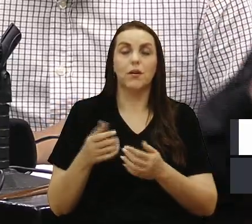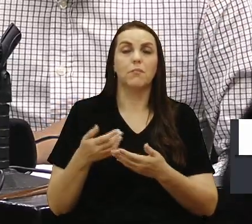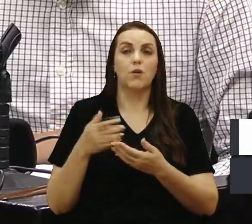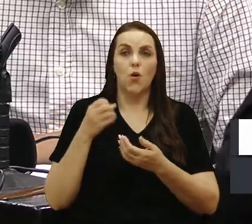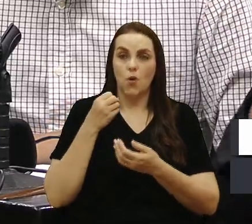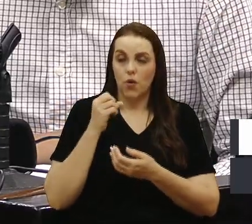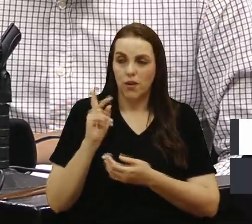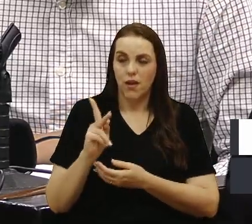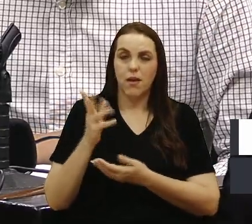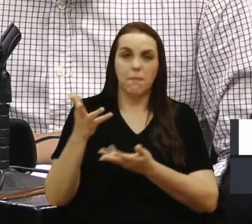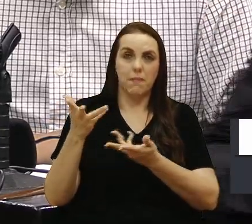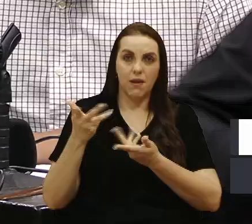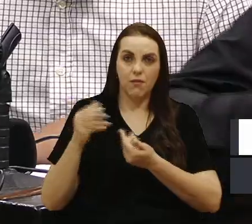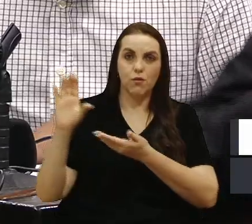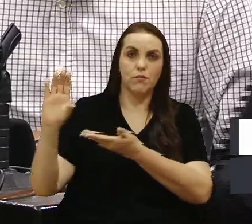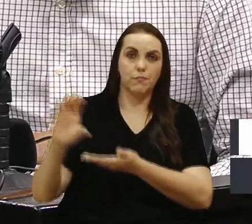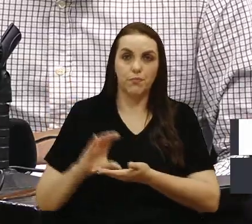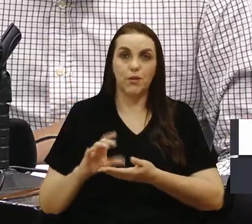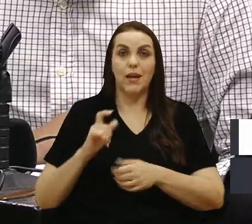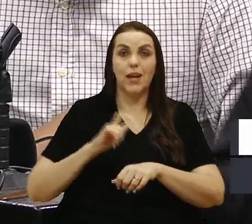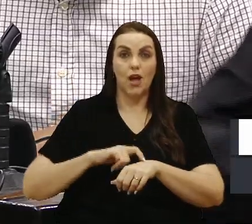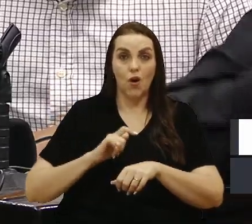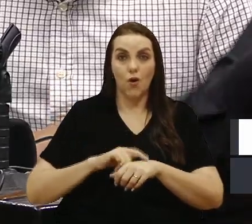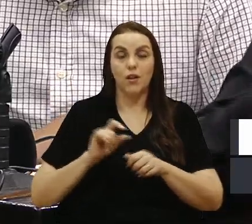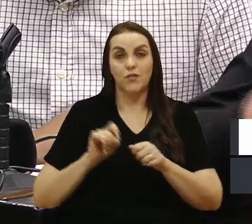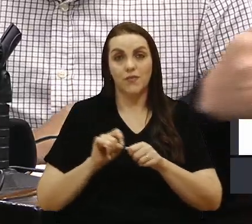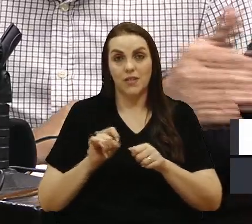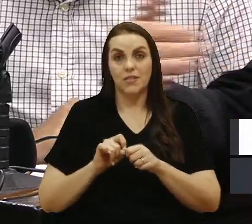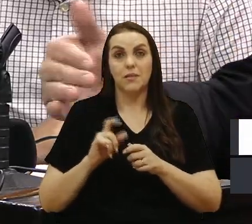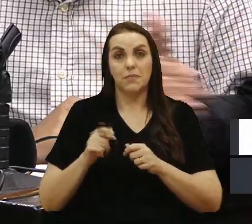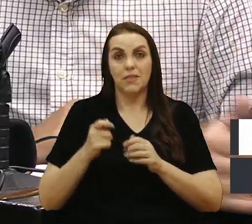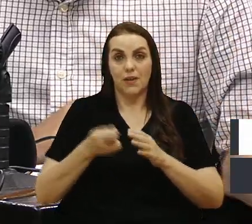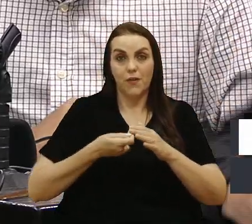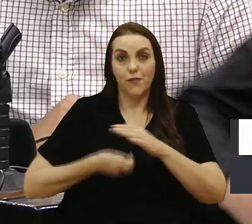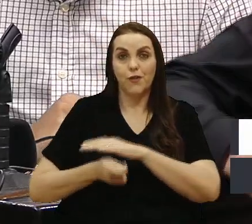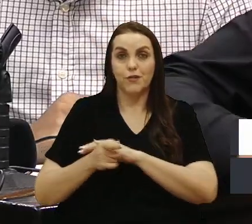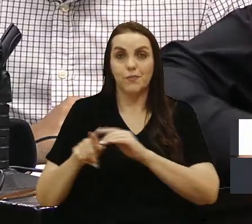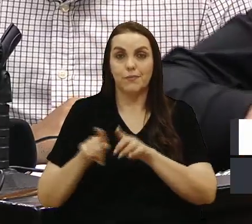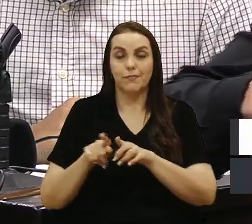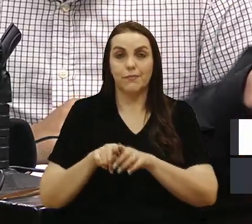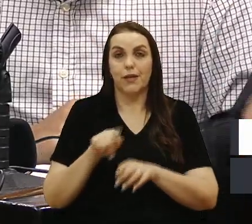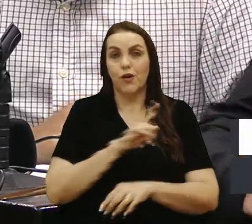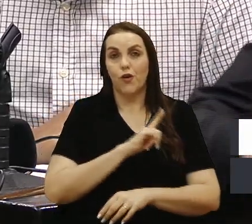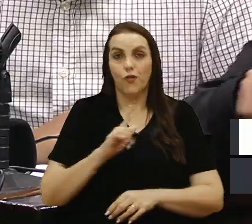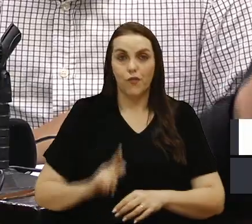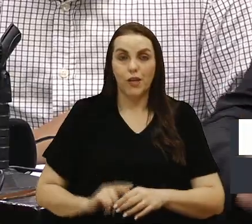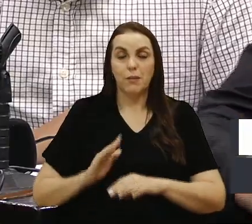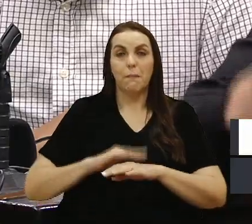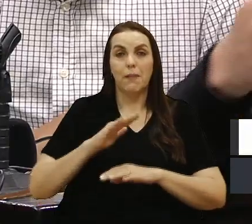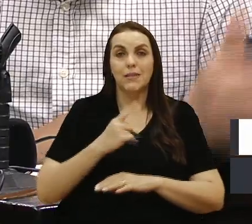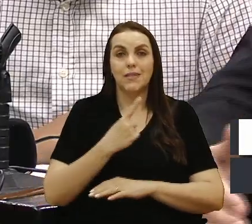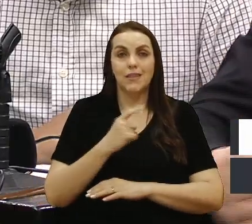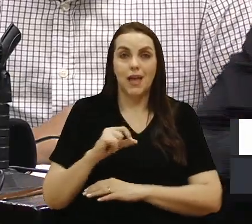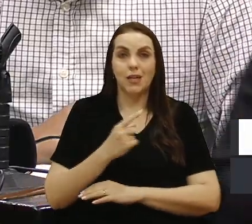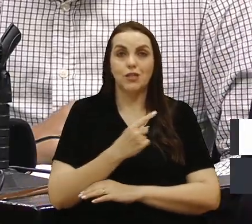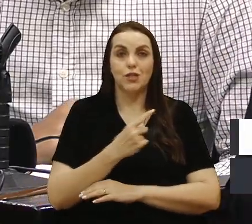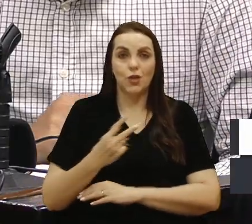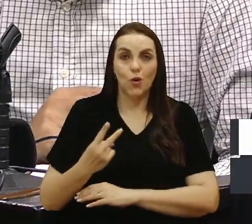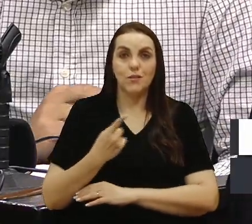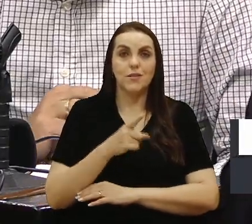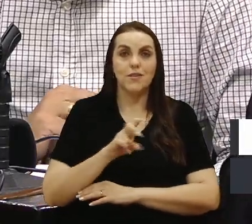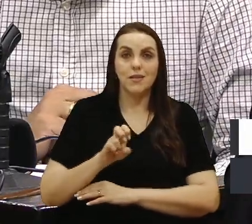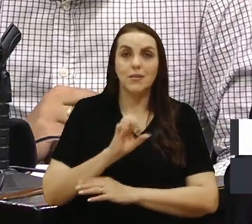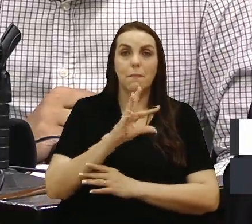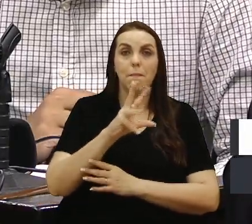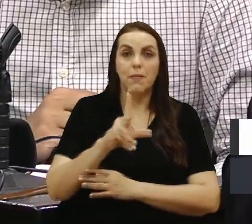beleza, maravilha. Na hora de fazer, tem a contrapartida. Lá está o governo investindo mais 10, 12, 15 milhões em